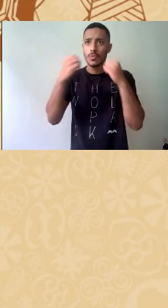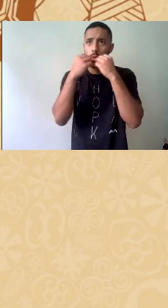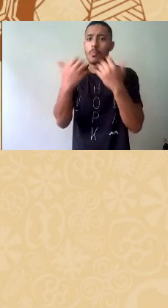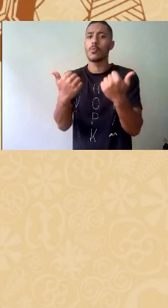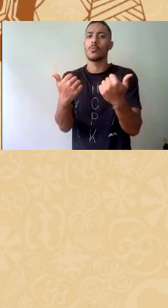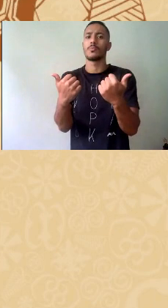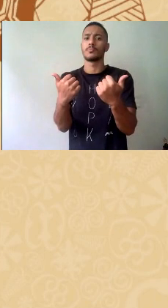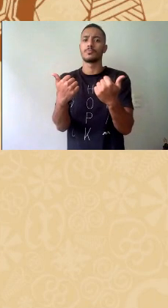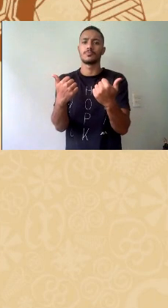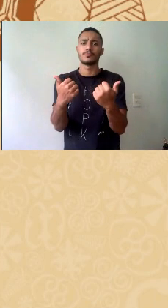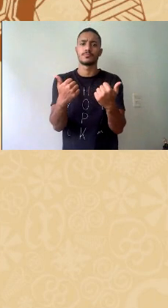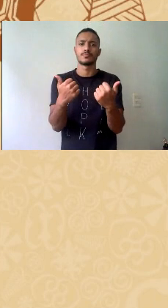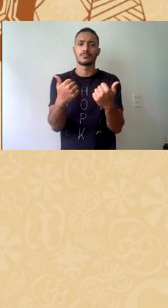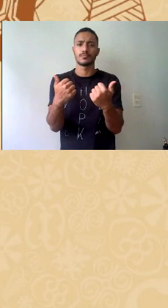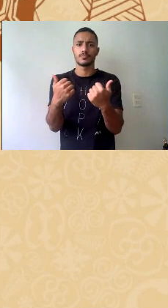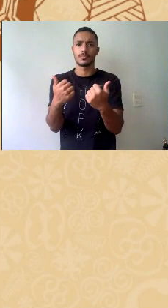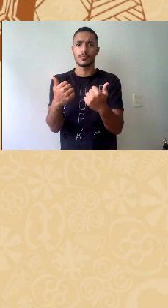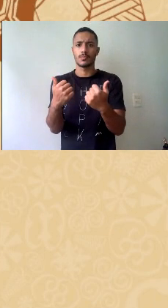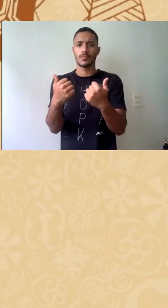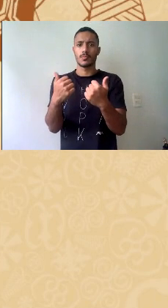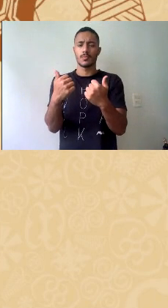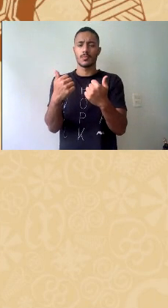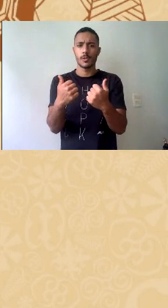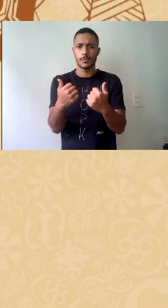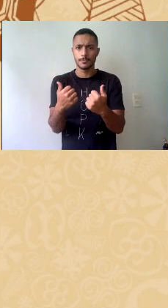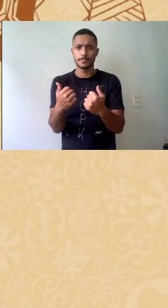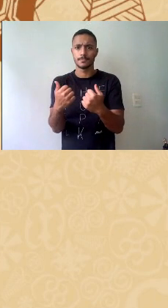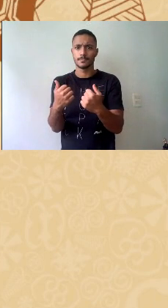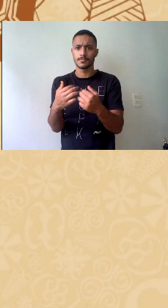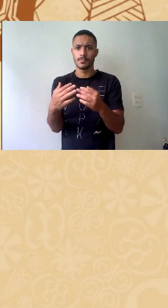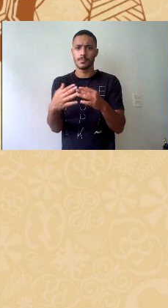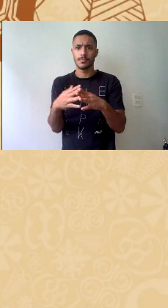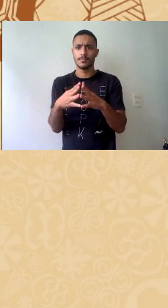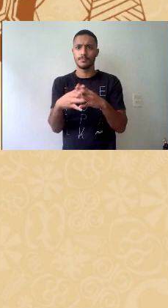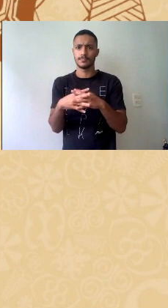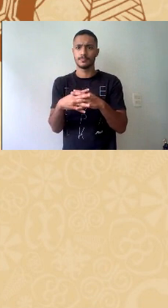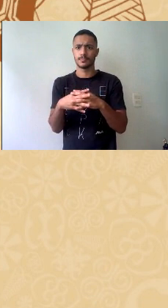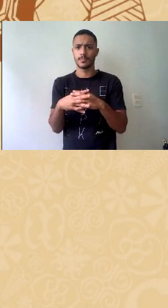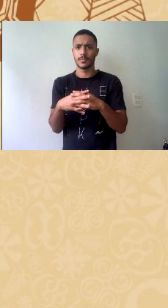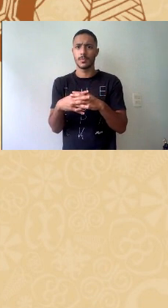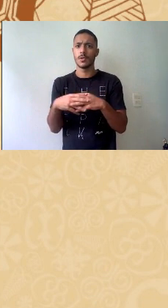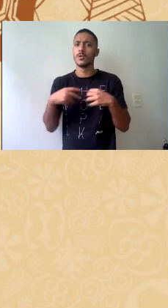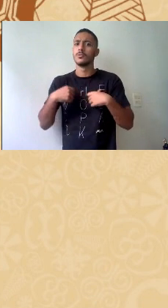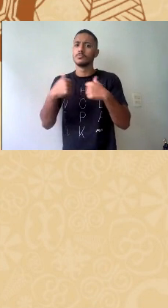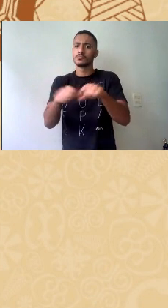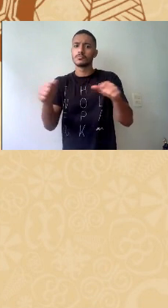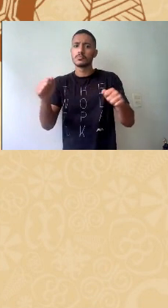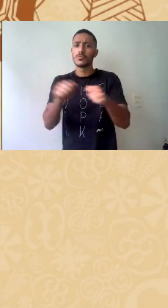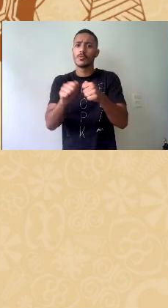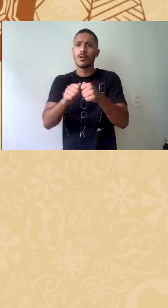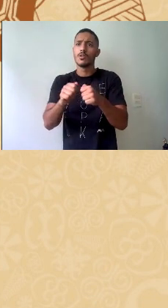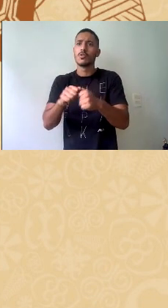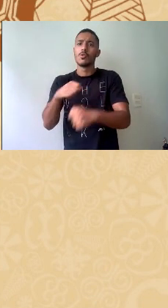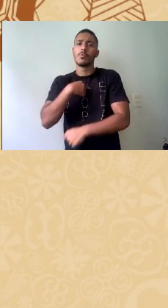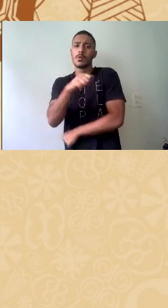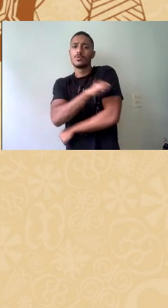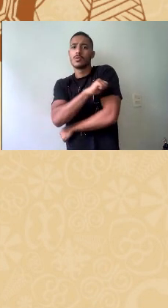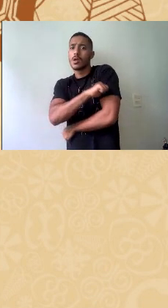implementação do programa de combate à racismo institucional. Eu estou fazendo isso com os meus alunos, né? Então, ao